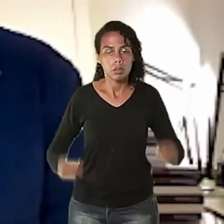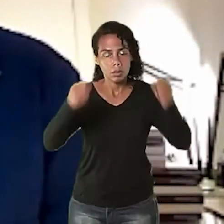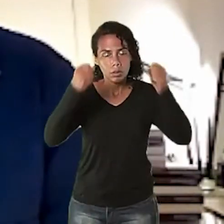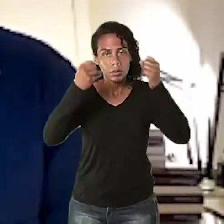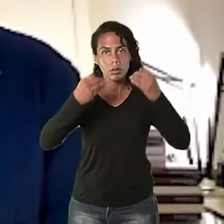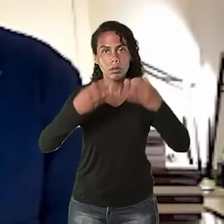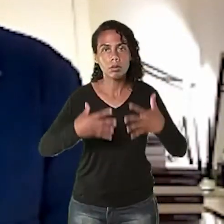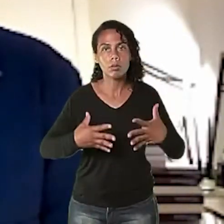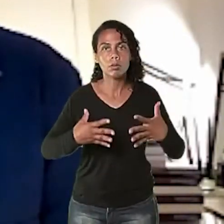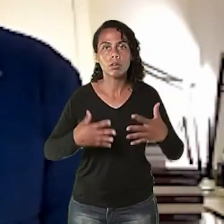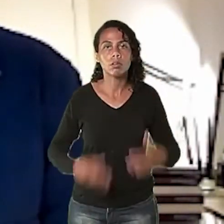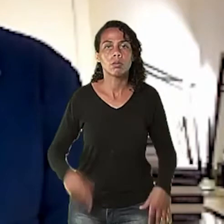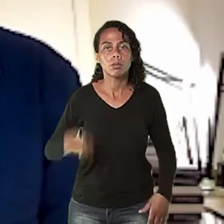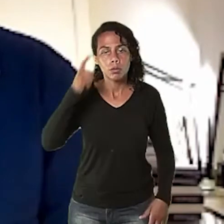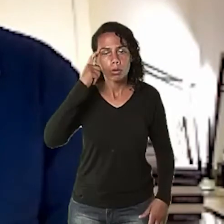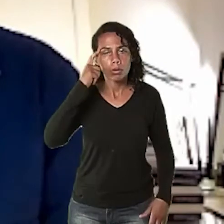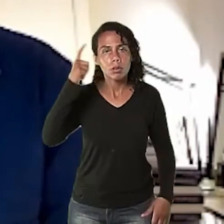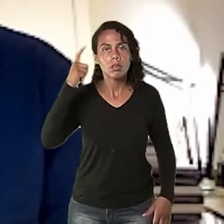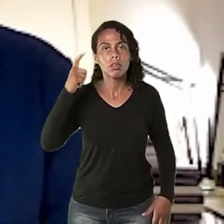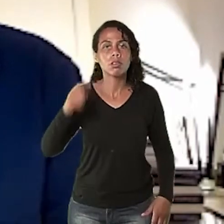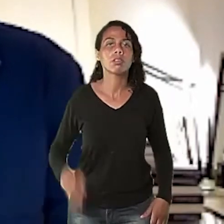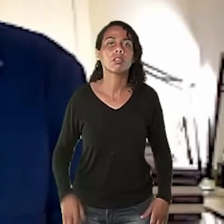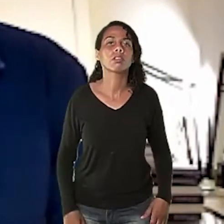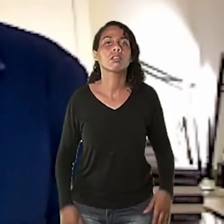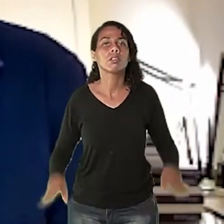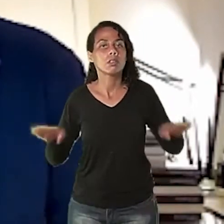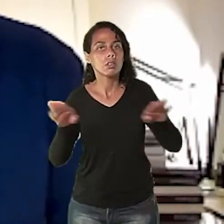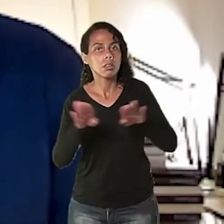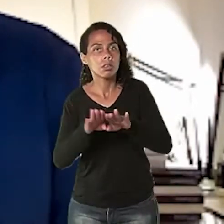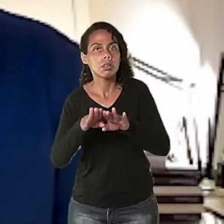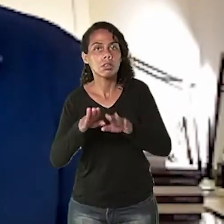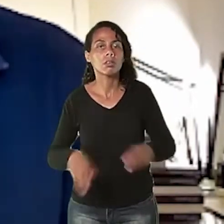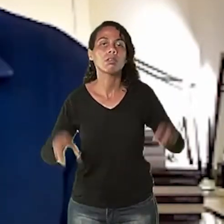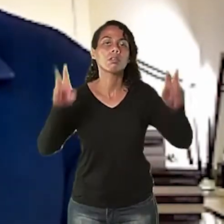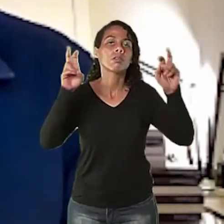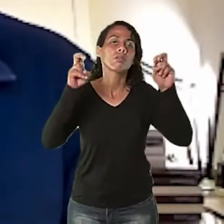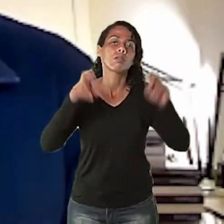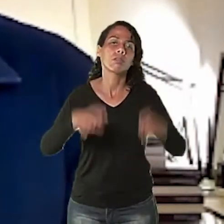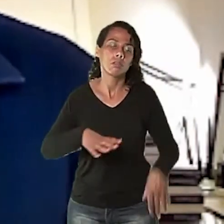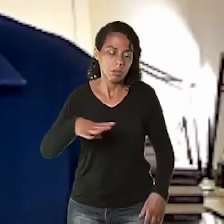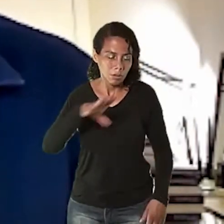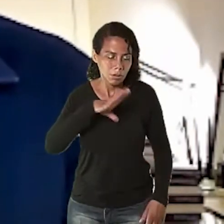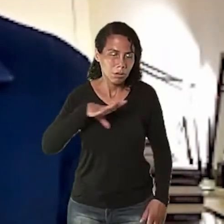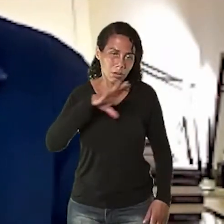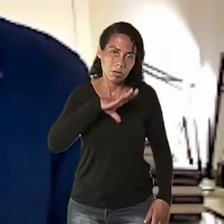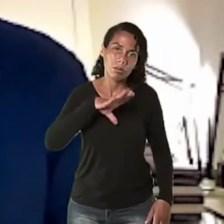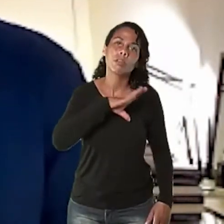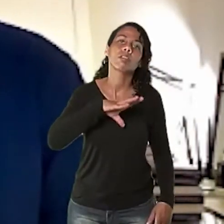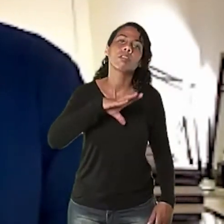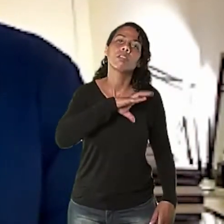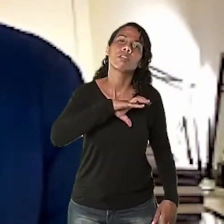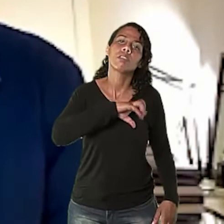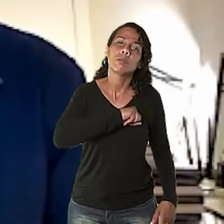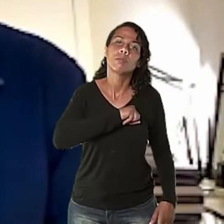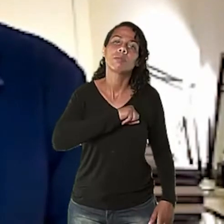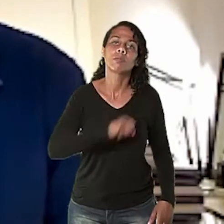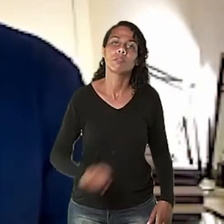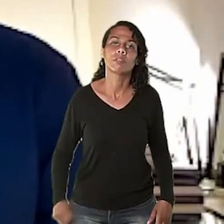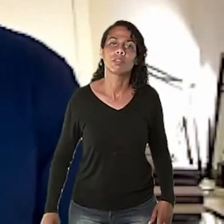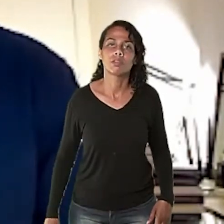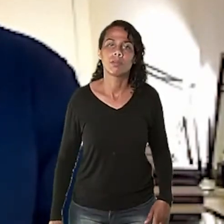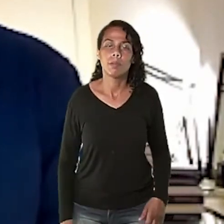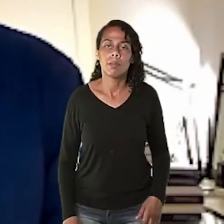meu último romance. Mas eu até vou achar ela aqui. Acha aí. Sempre sofri do que alguns amigos chamam de Síndrome